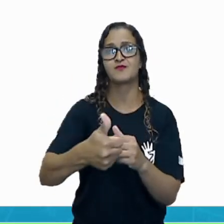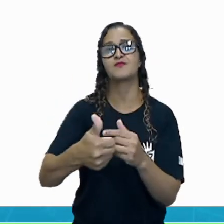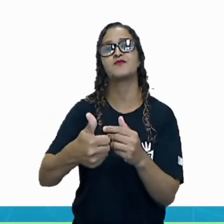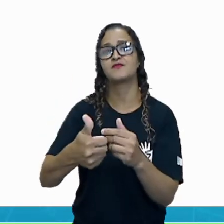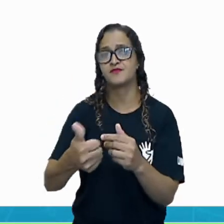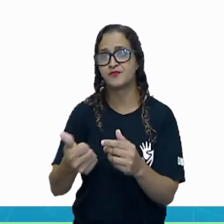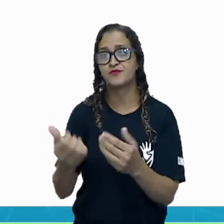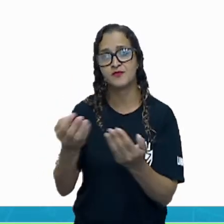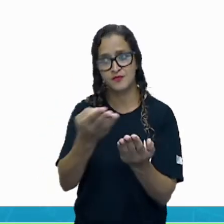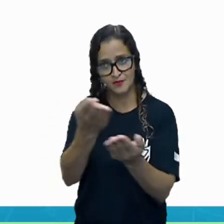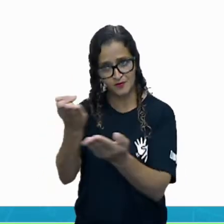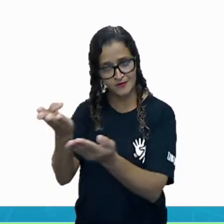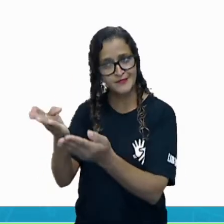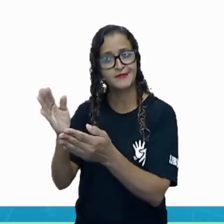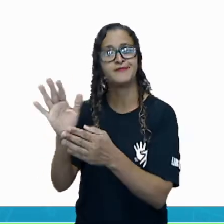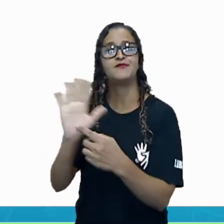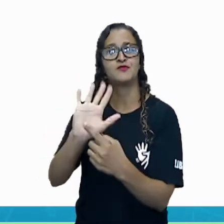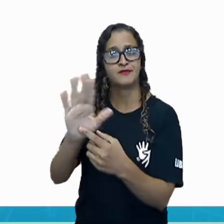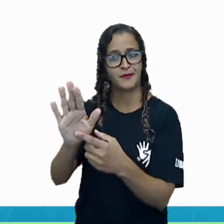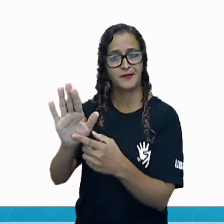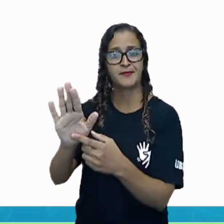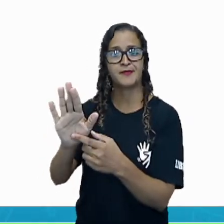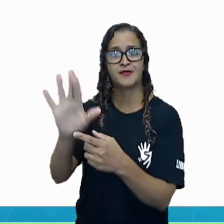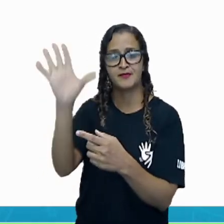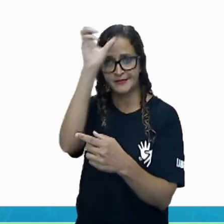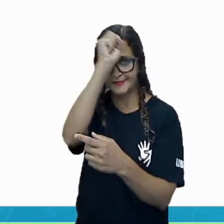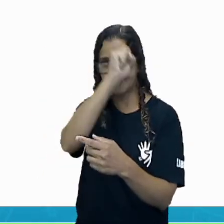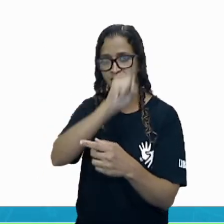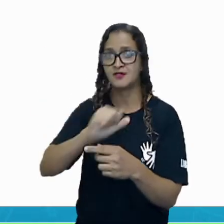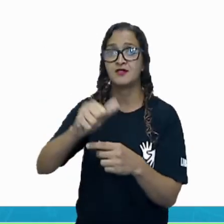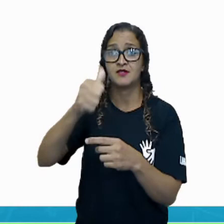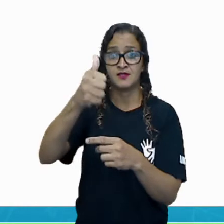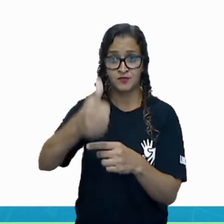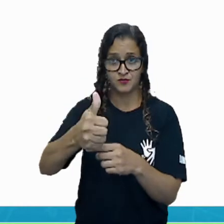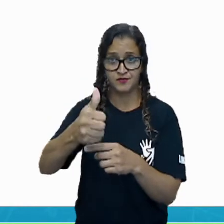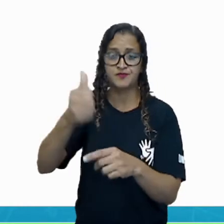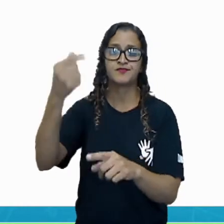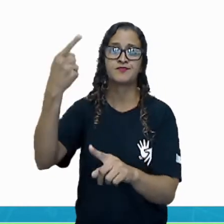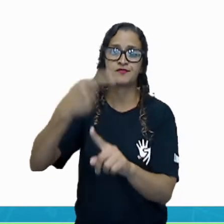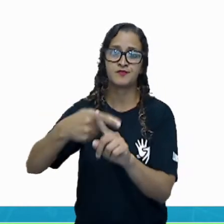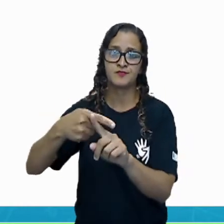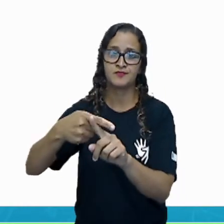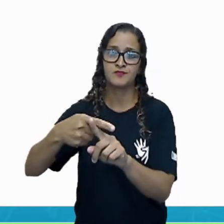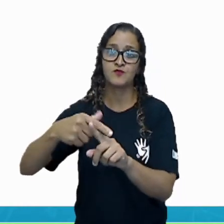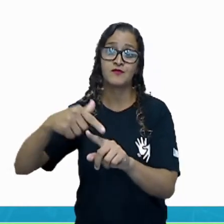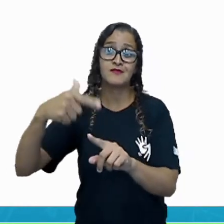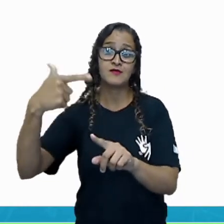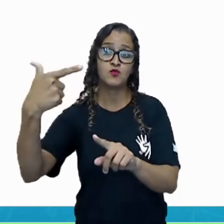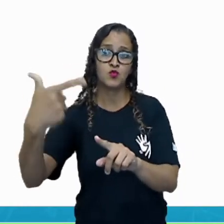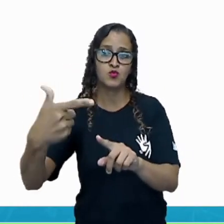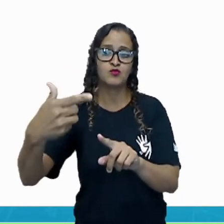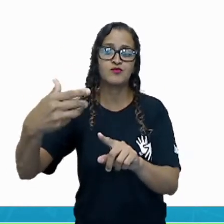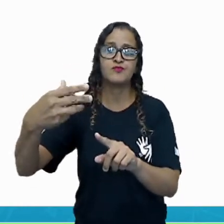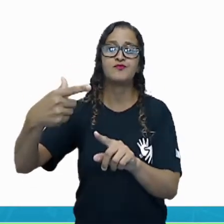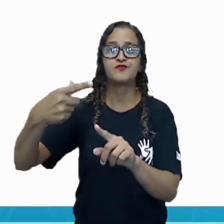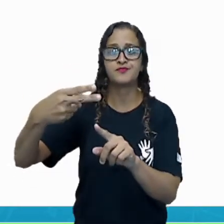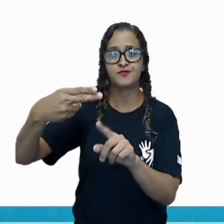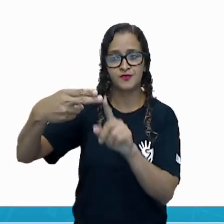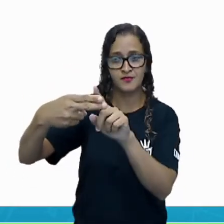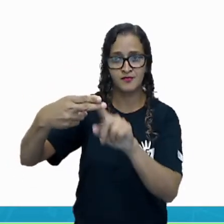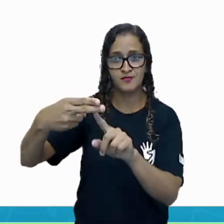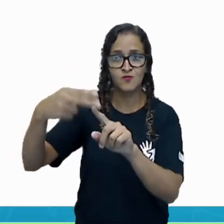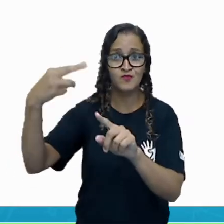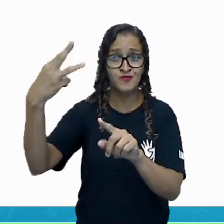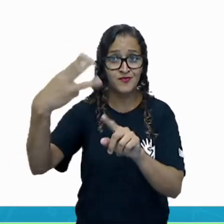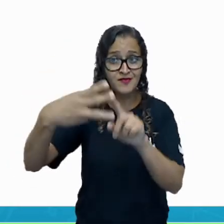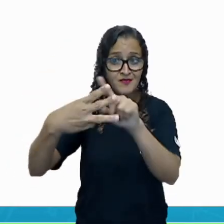Que é para mim e para vocês. Que 1 mais 2 é igual a 3. Como que vocês vão achar esse valor e